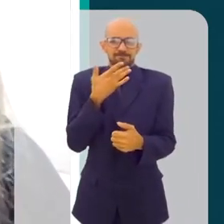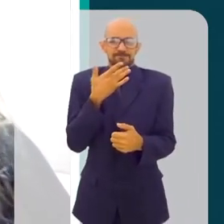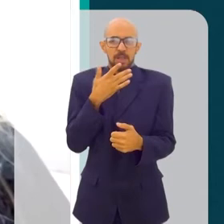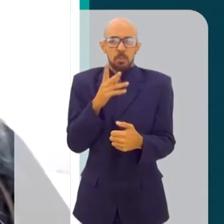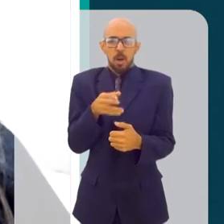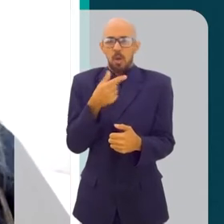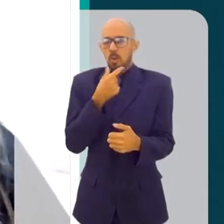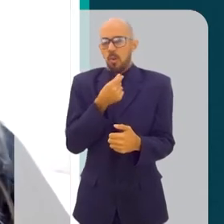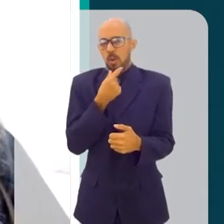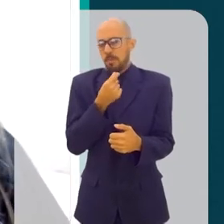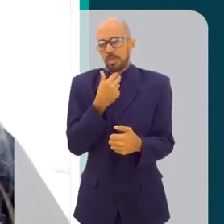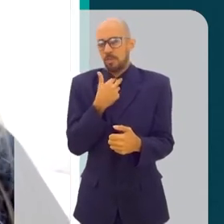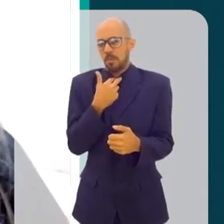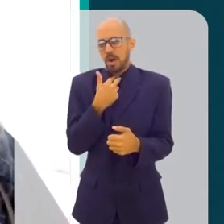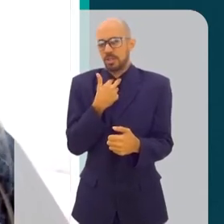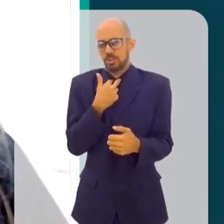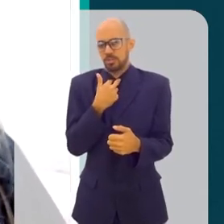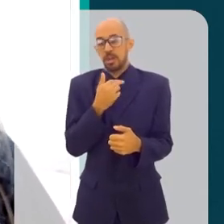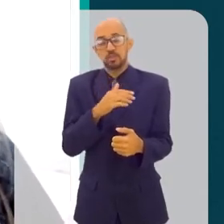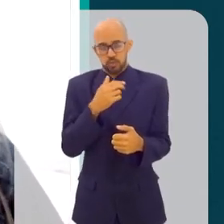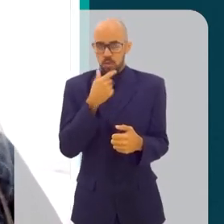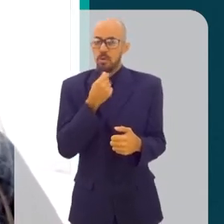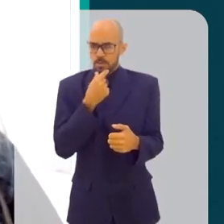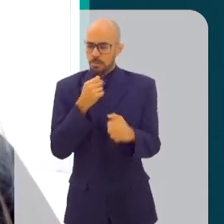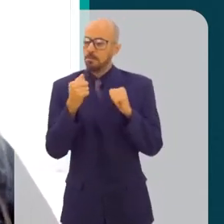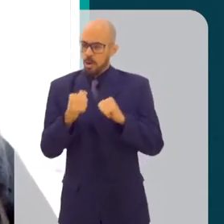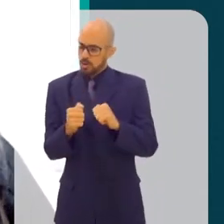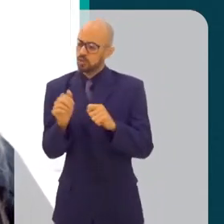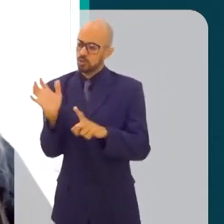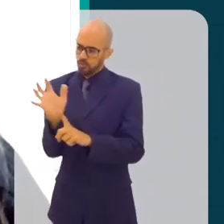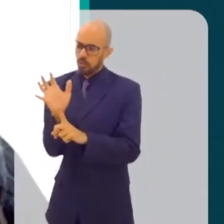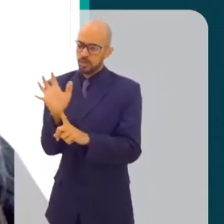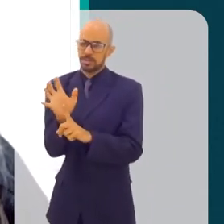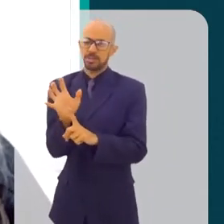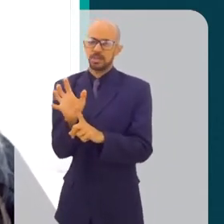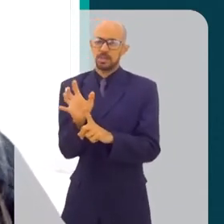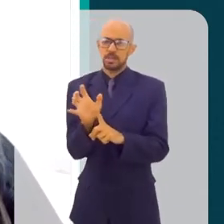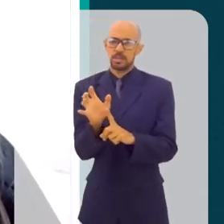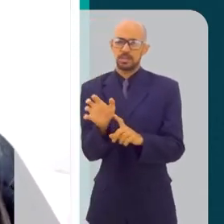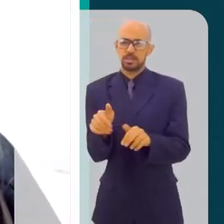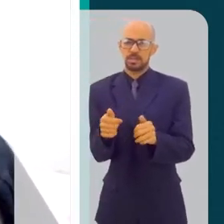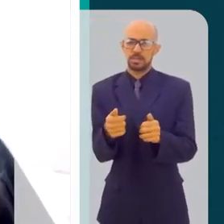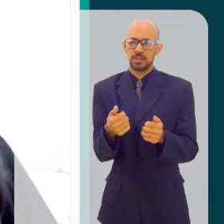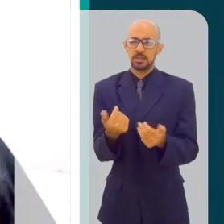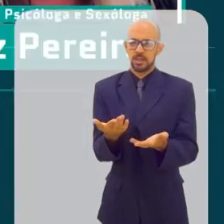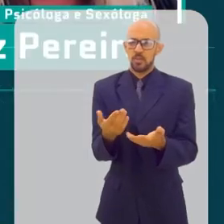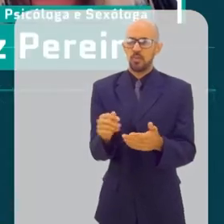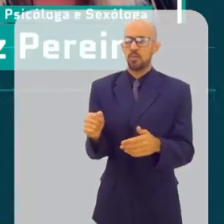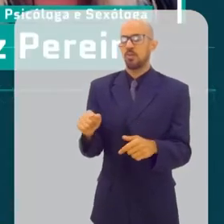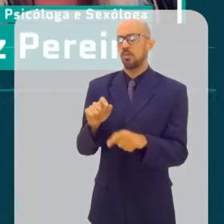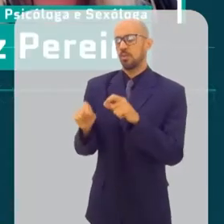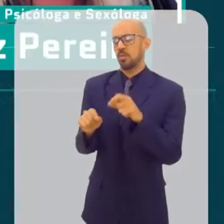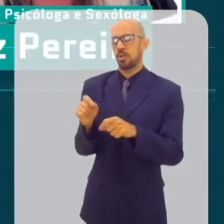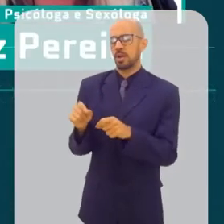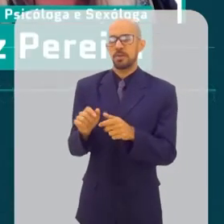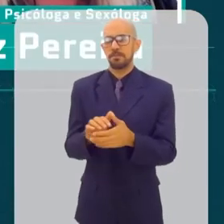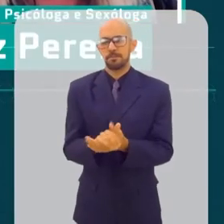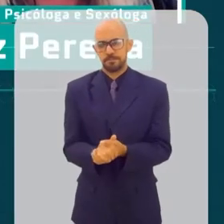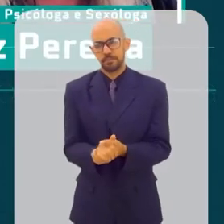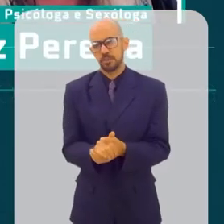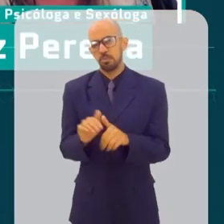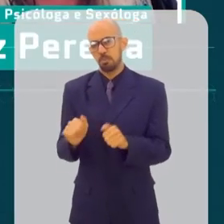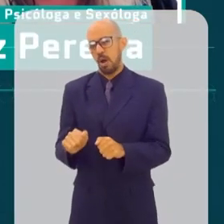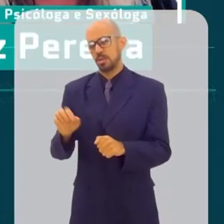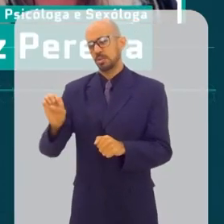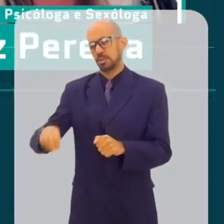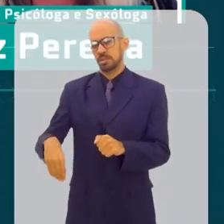Mas os homens sempre são estimulados a terem prazer. Então, sim, respondendo, né, à tua